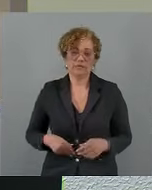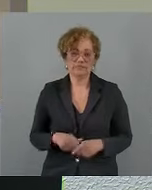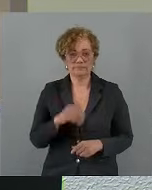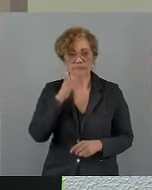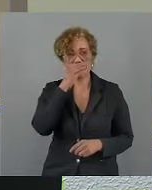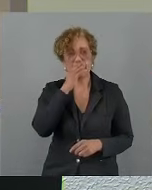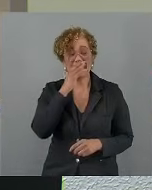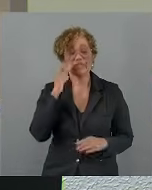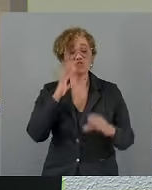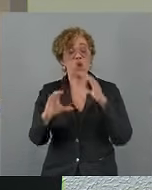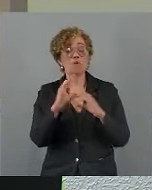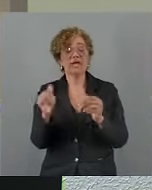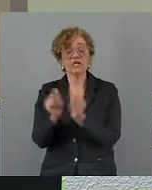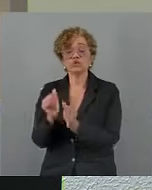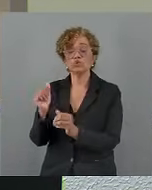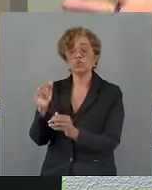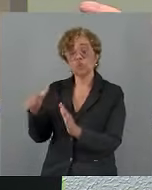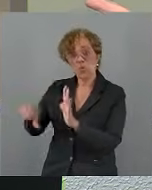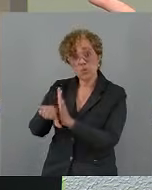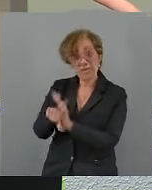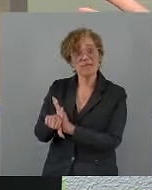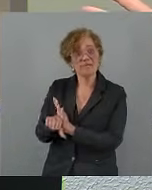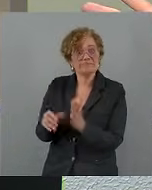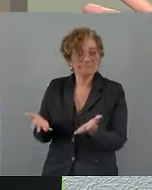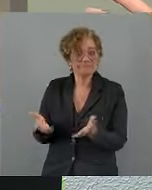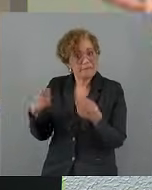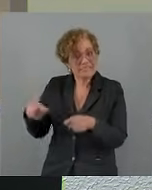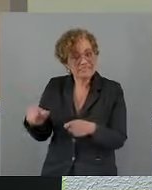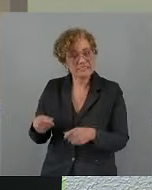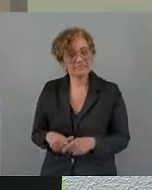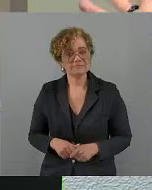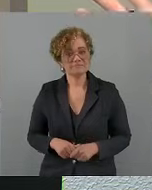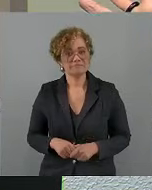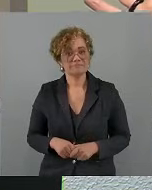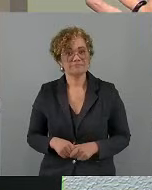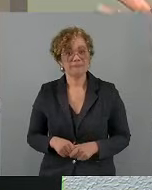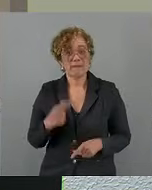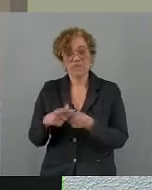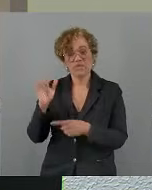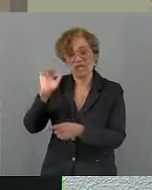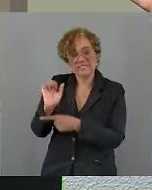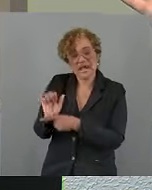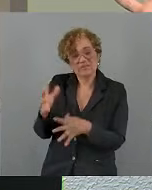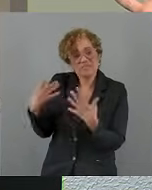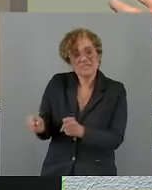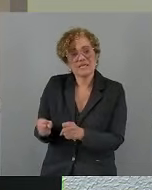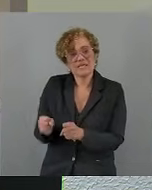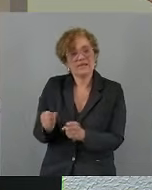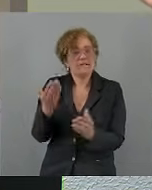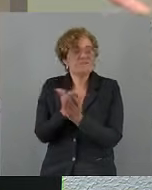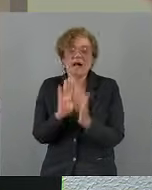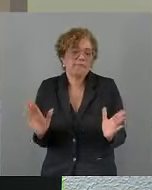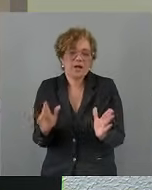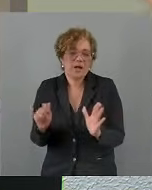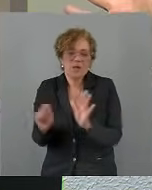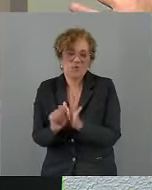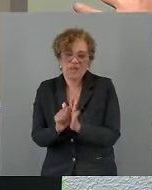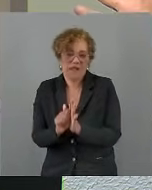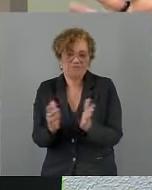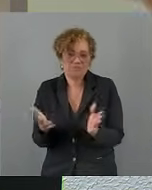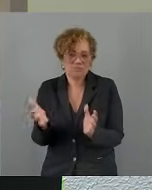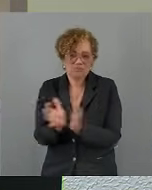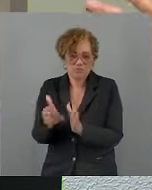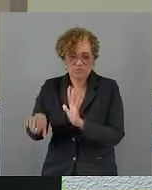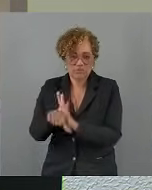de comunicar com o crime até. É assim, até aqui você não vai. Até aqui o Estado não admite, porque a gente não vai acabar com o tráfico de drogas aqui, já entendemos. Mas isso você não vai